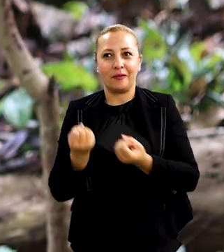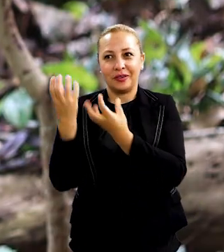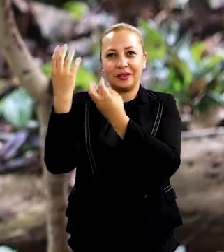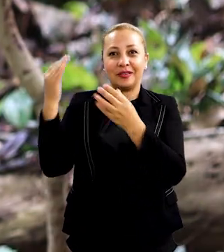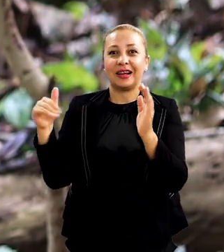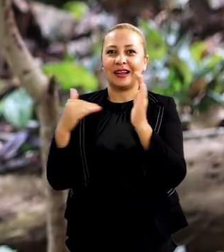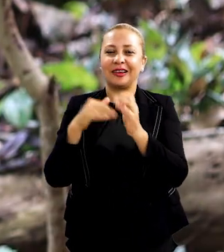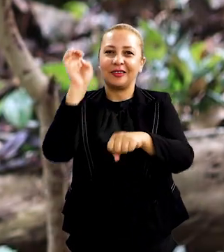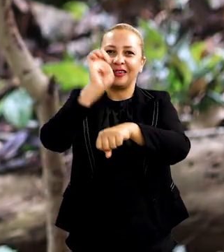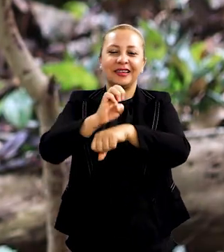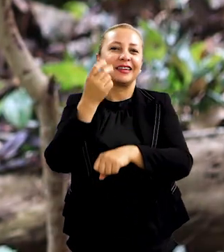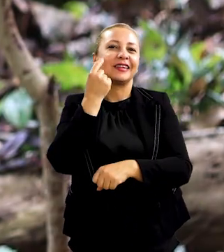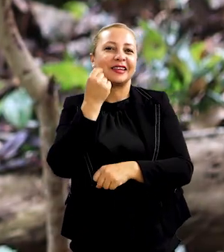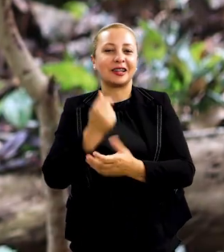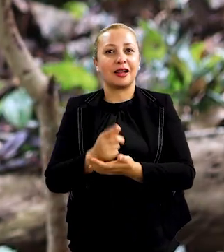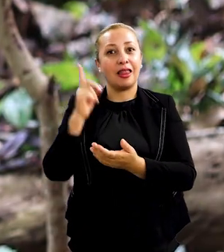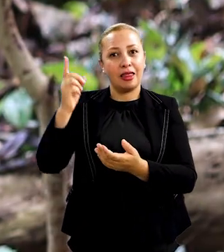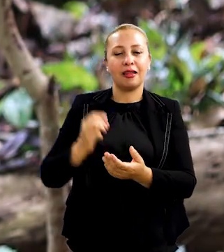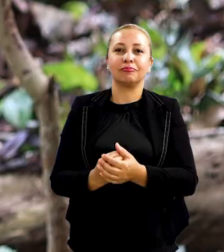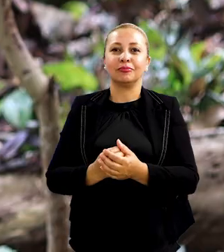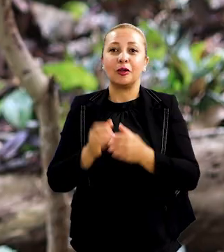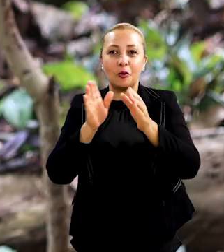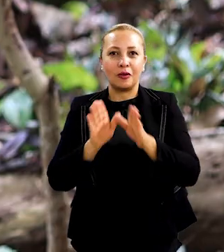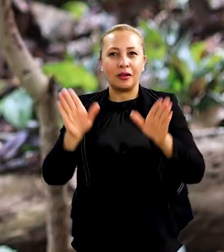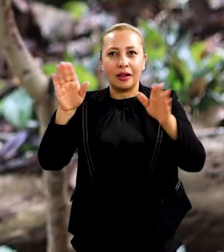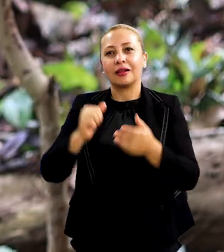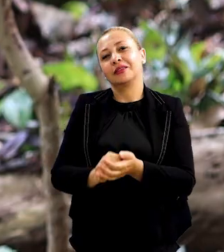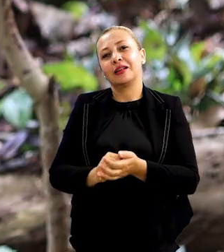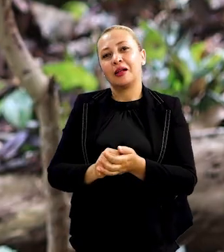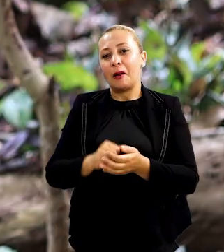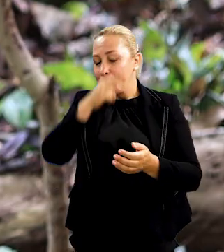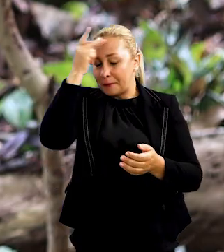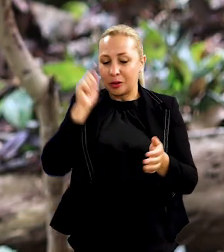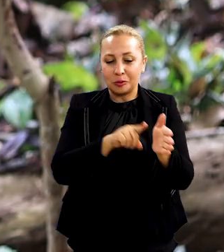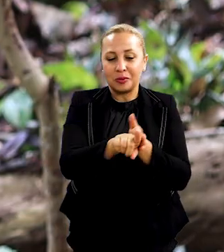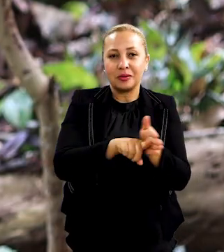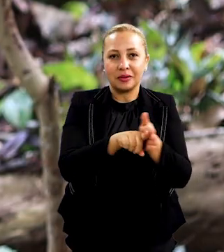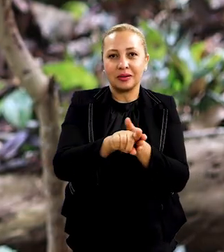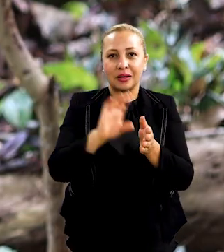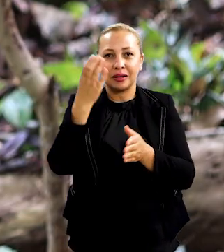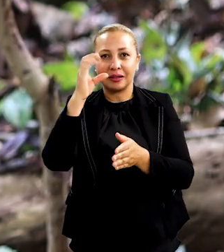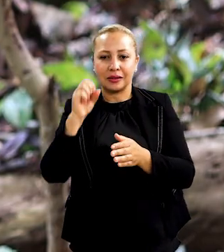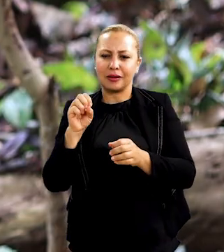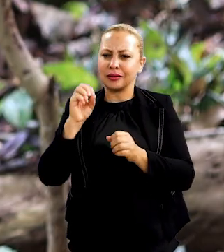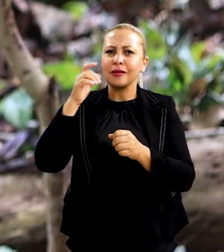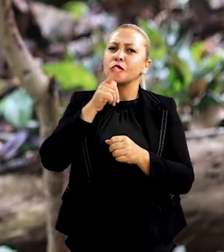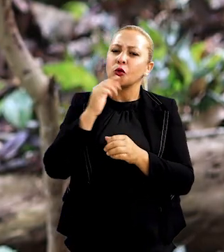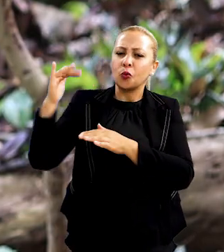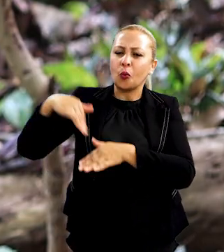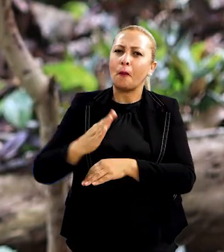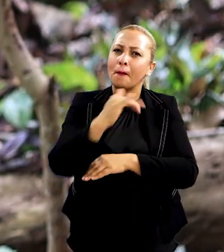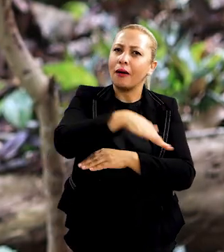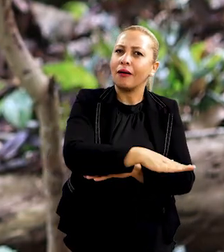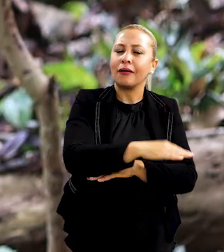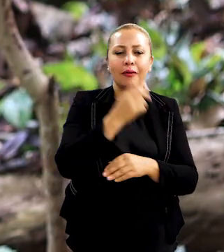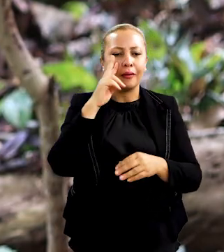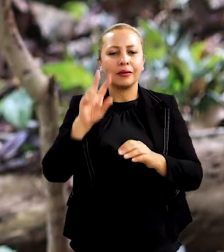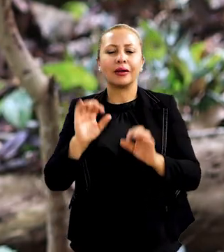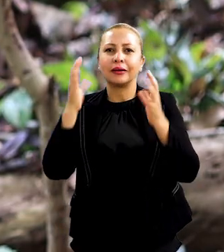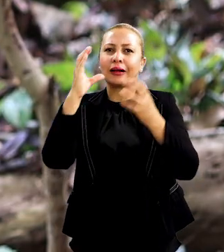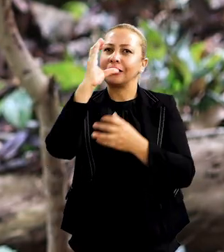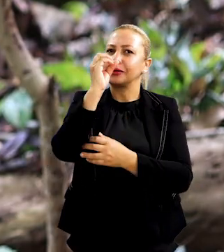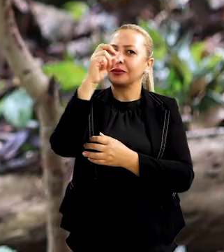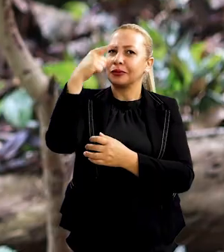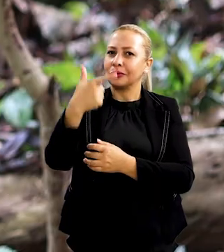do Ceará. Por lá, na Universidade Federal do Estado, pesquisadores do Instituto de Ciências do Mar analisaram o estoque de carbono